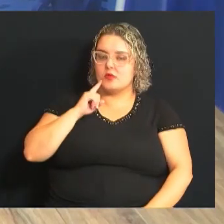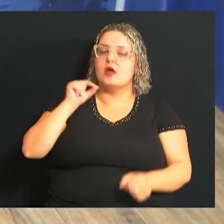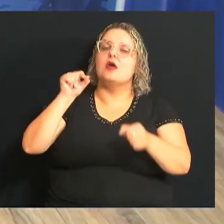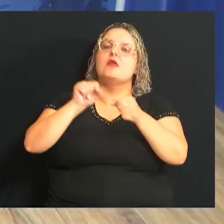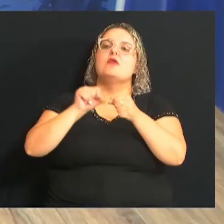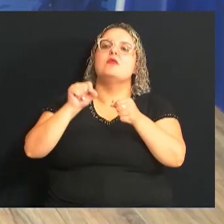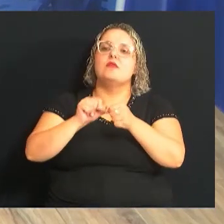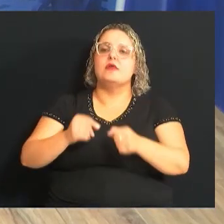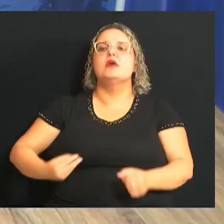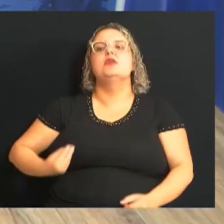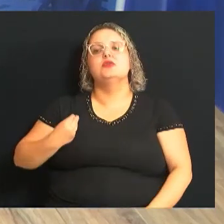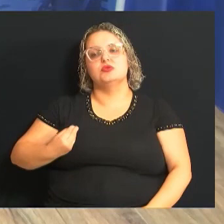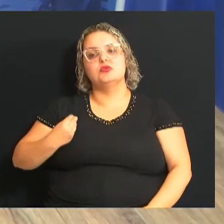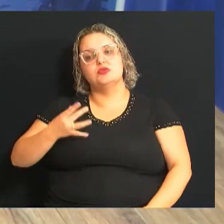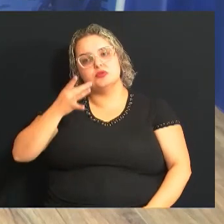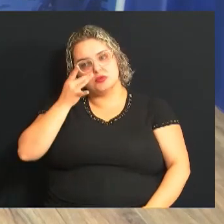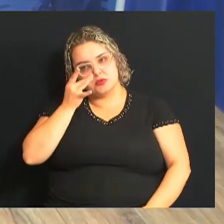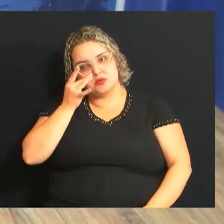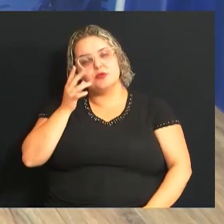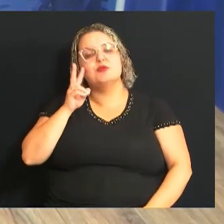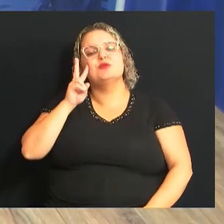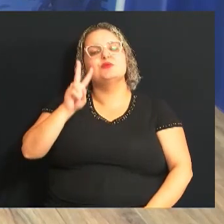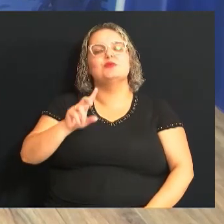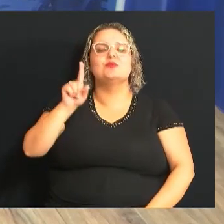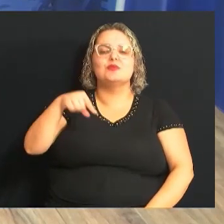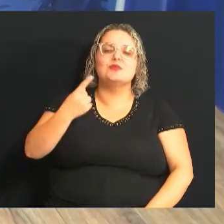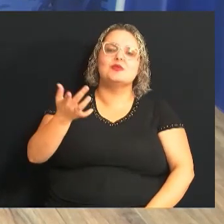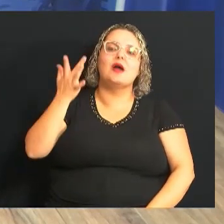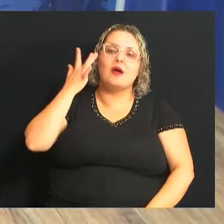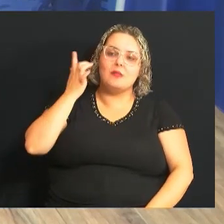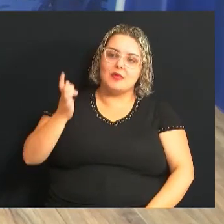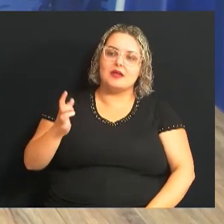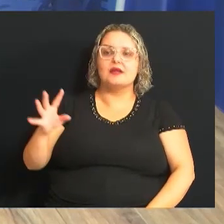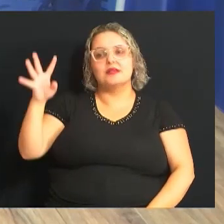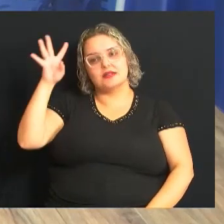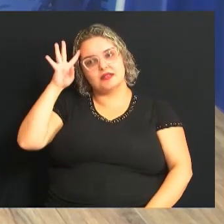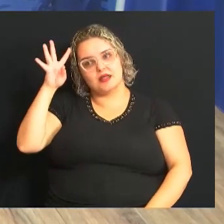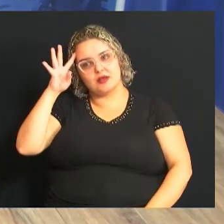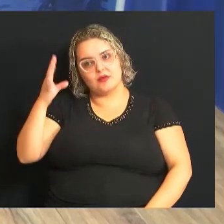ao vivo aqui e nos vemos amanhã na quarta-feira,